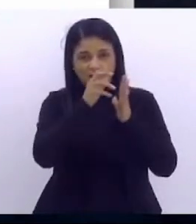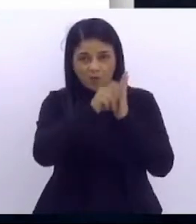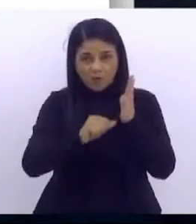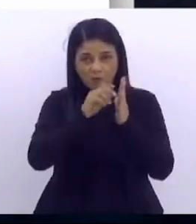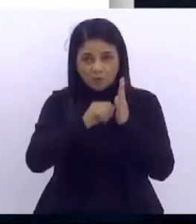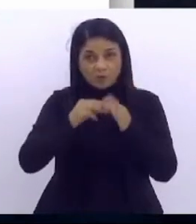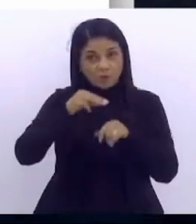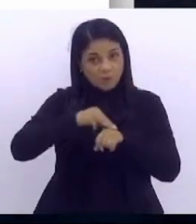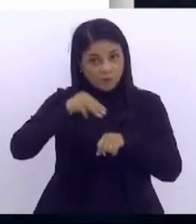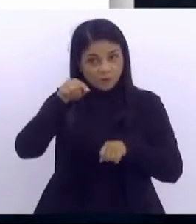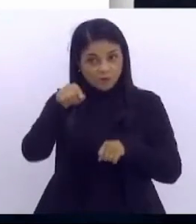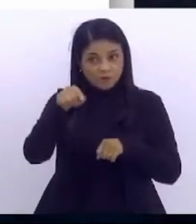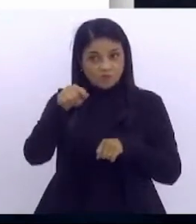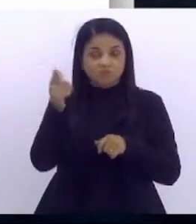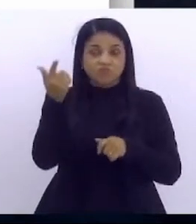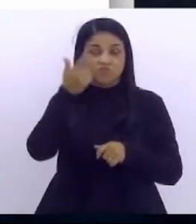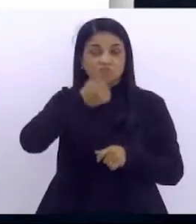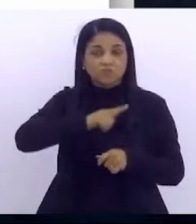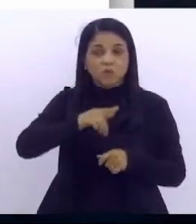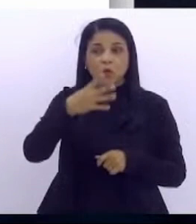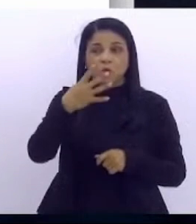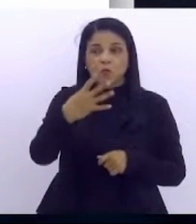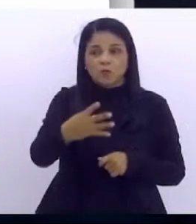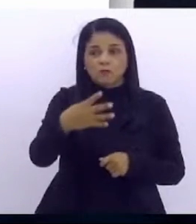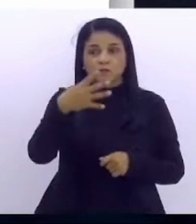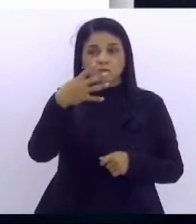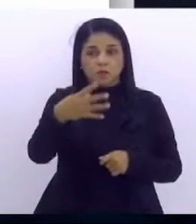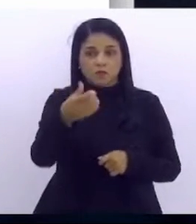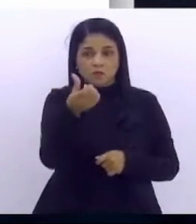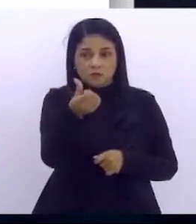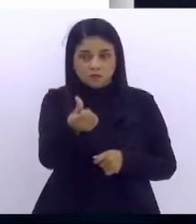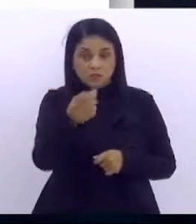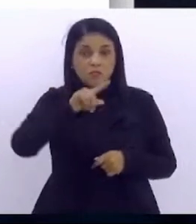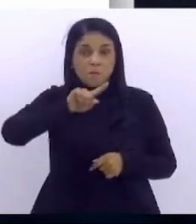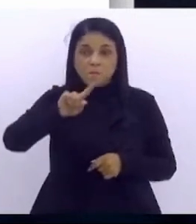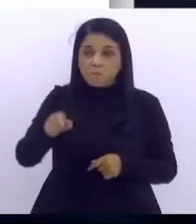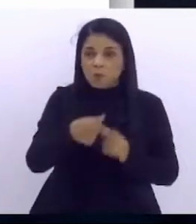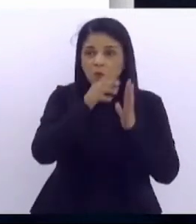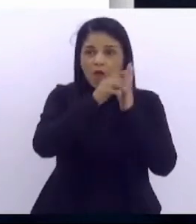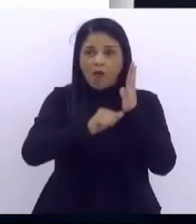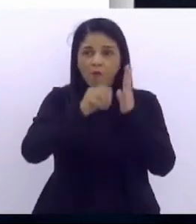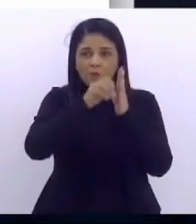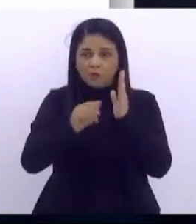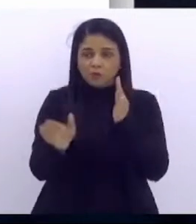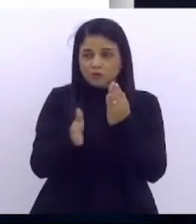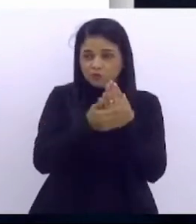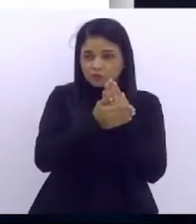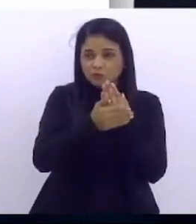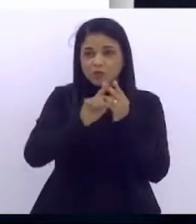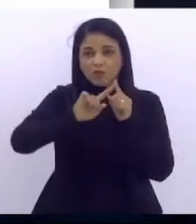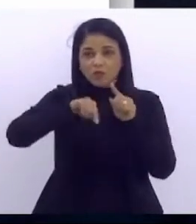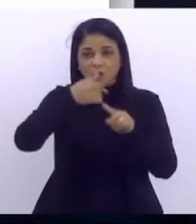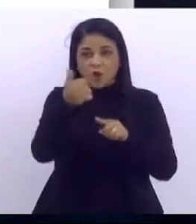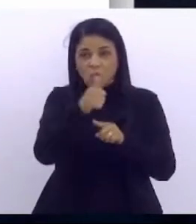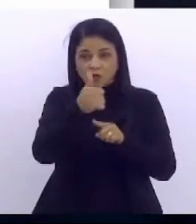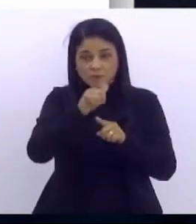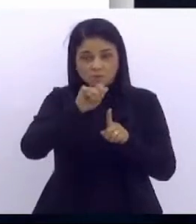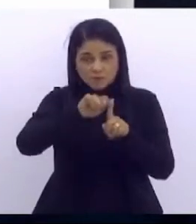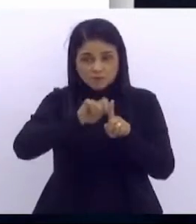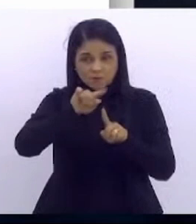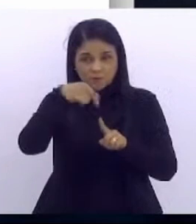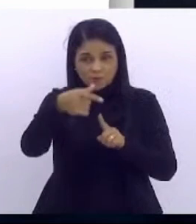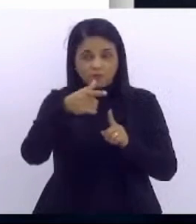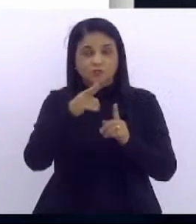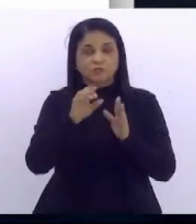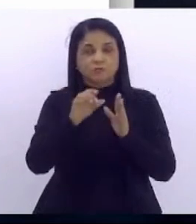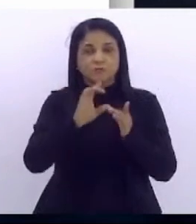essa metodologia, eles falavam que acontecia 446 mil abortos clandestinos. 11 meses após a legalização, o primeiro relatório mostrou